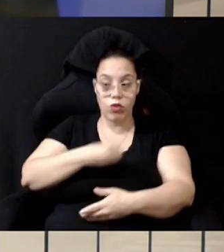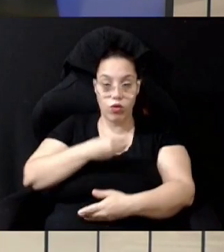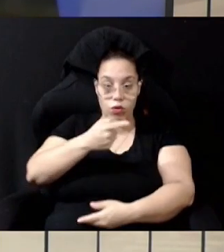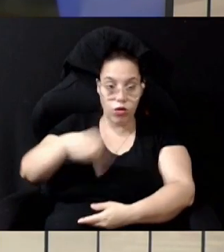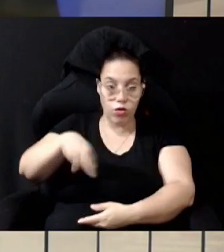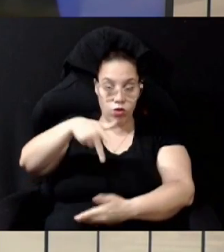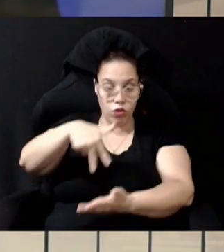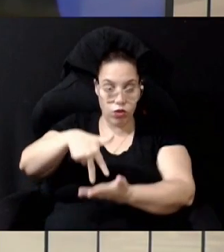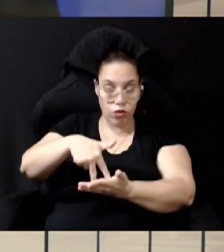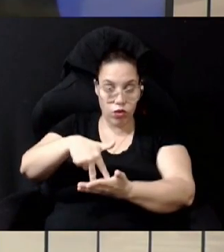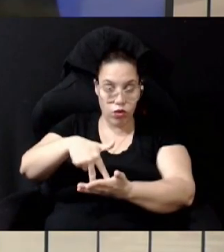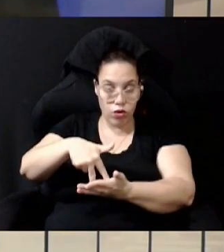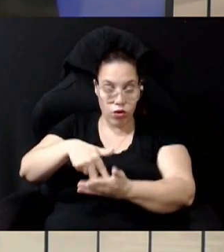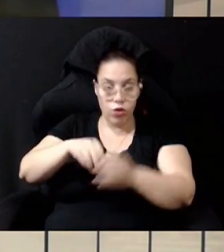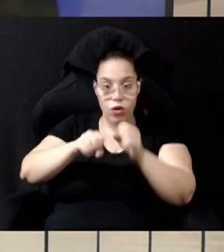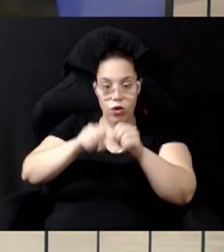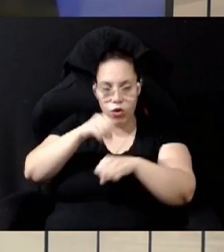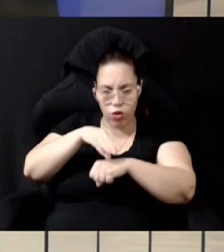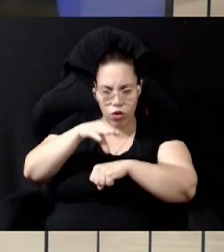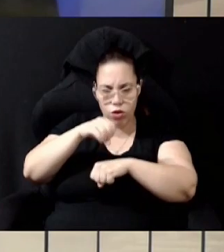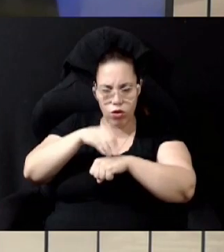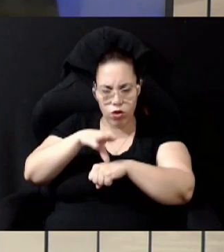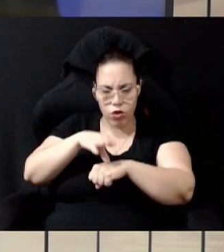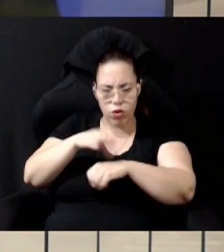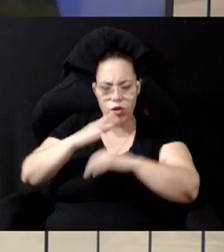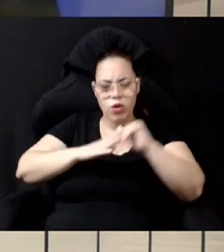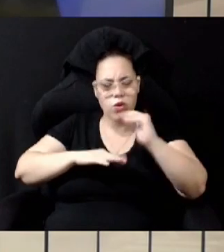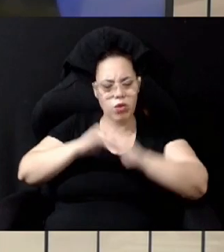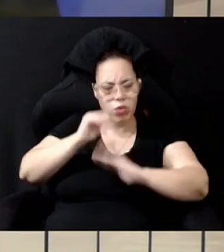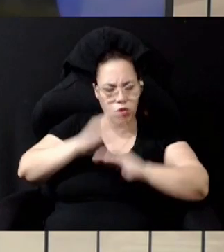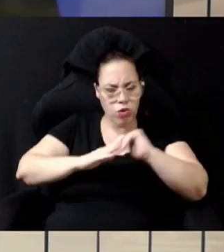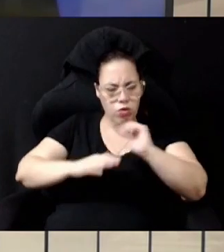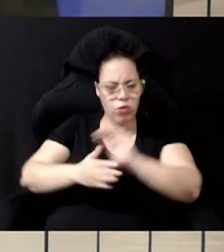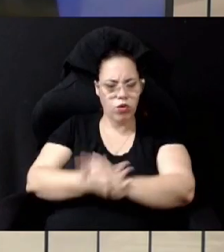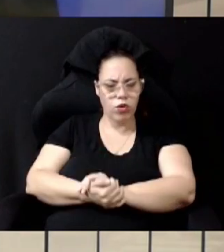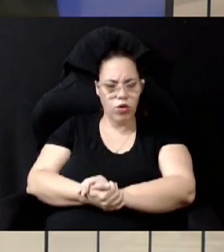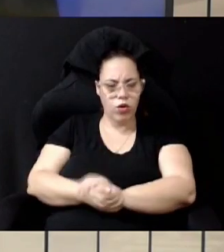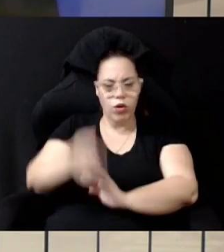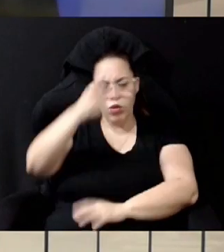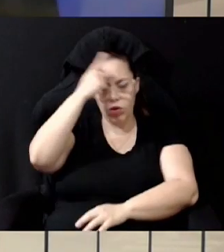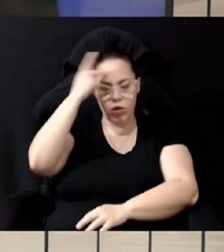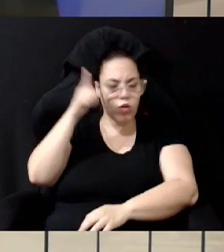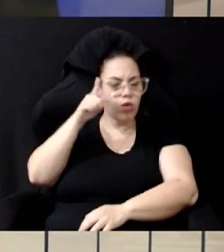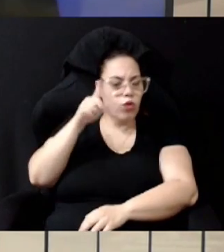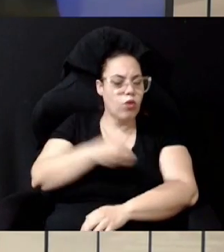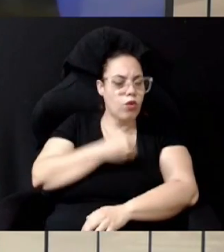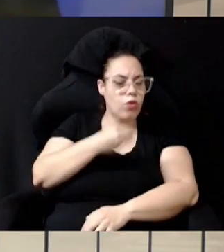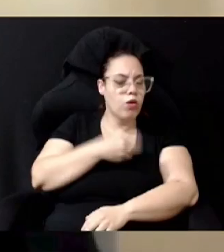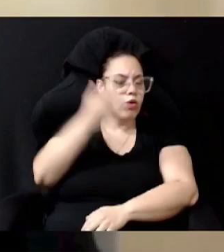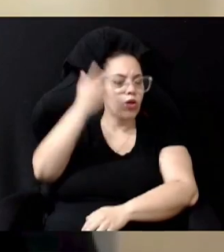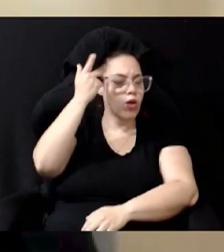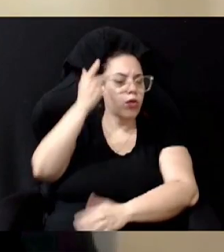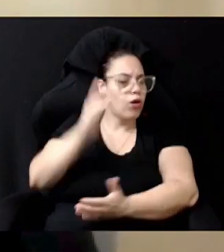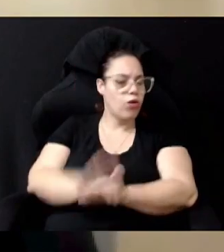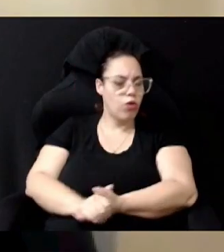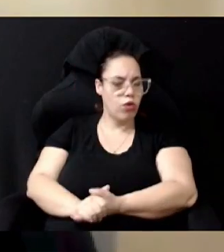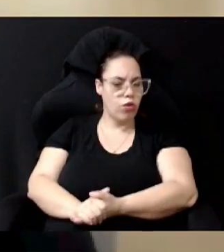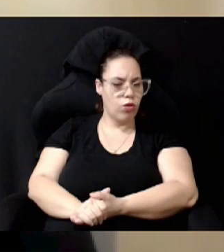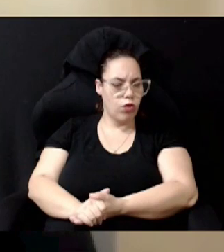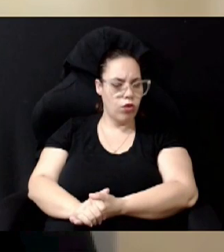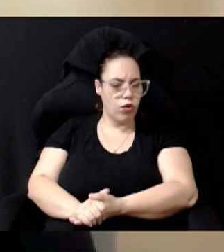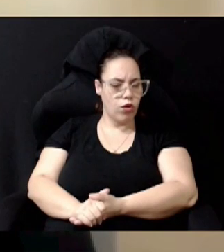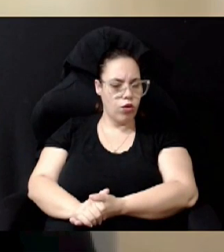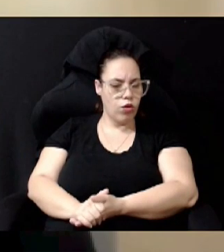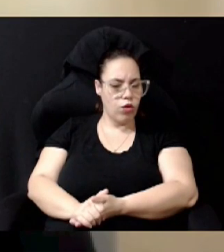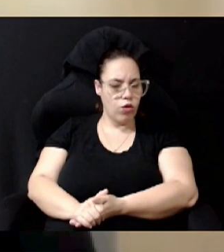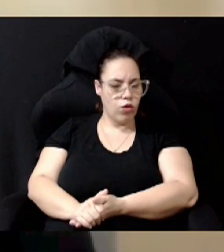dessas orientações, com esses tratamentos? A pessoa consegue ter uma vida normal? Vamos lá.